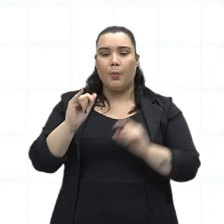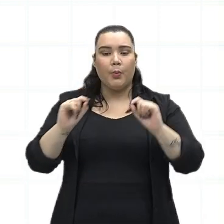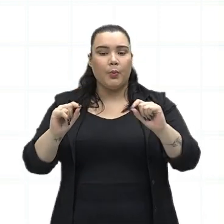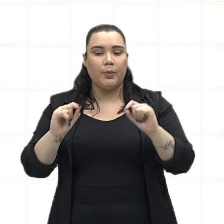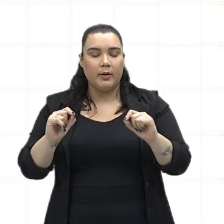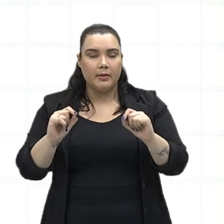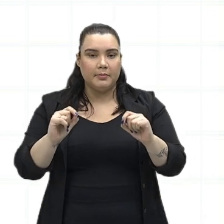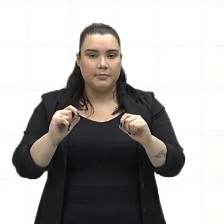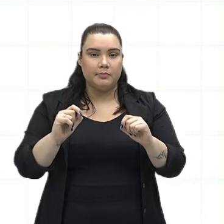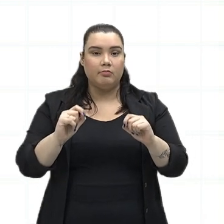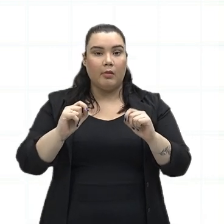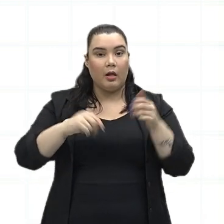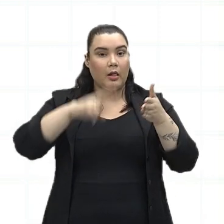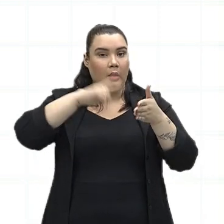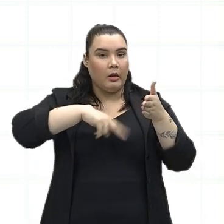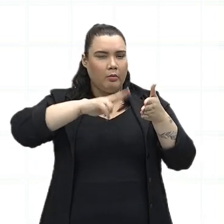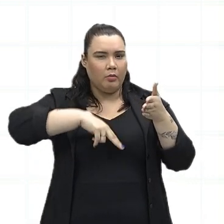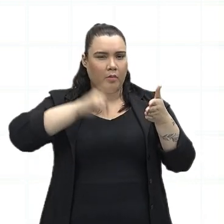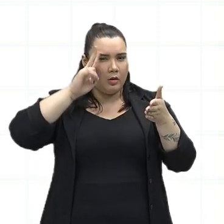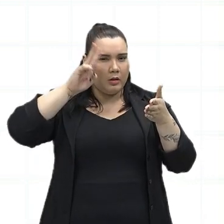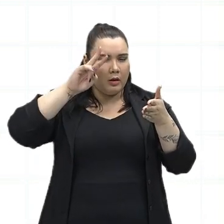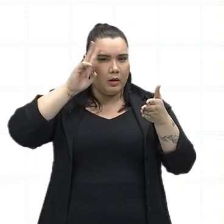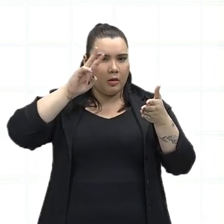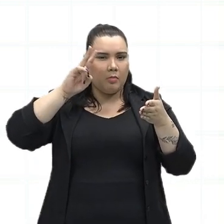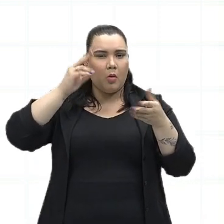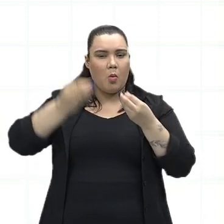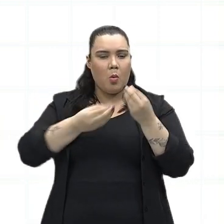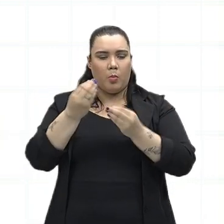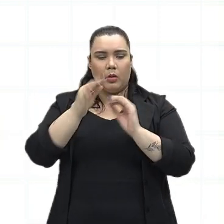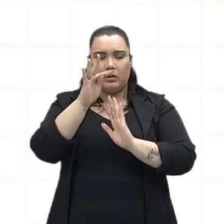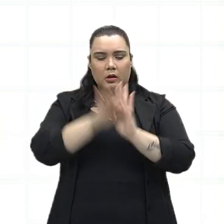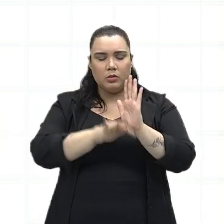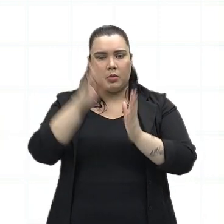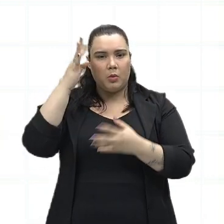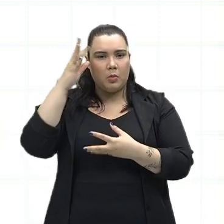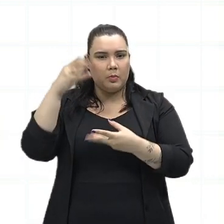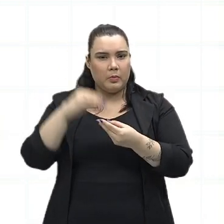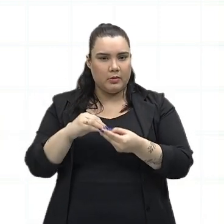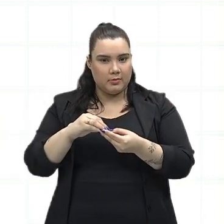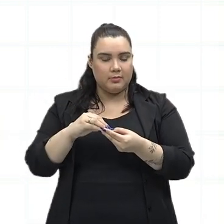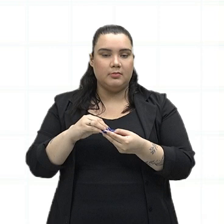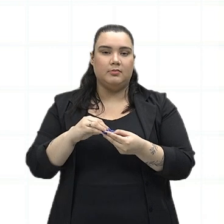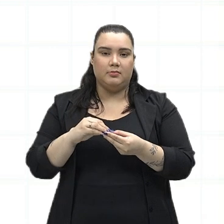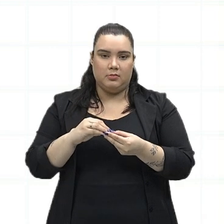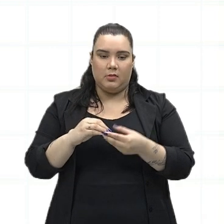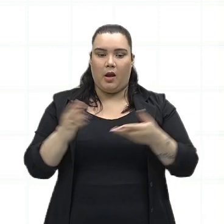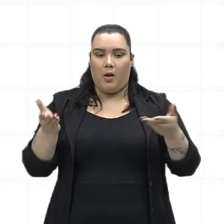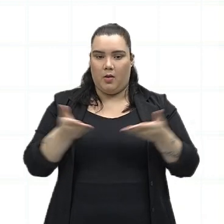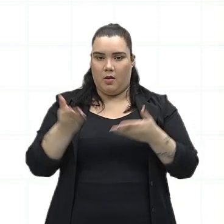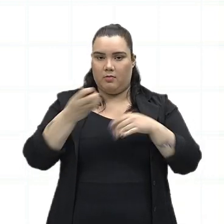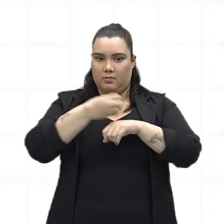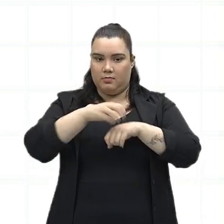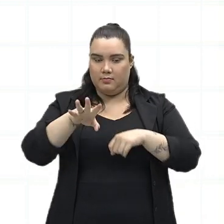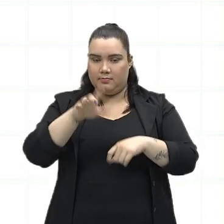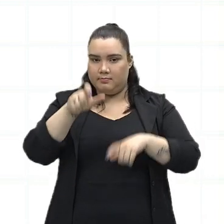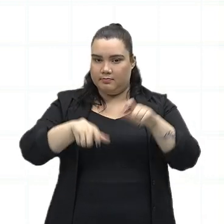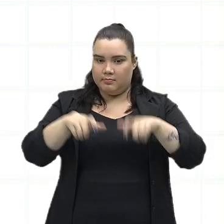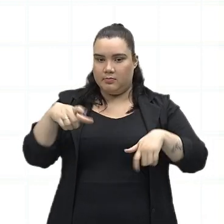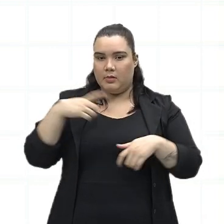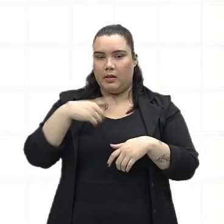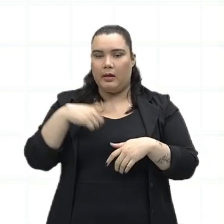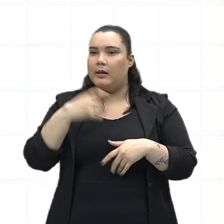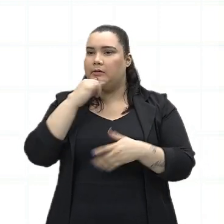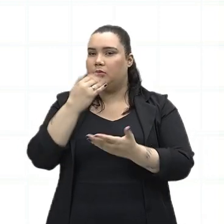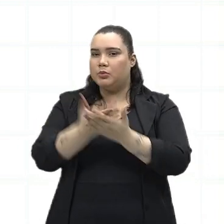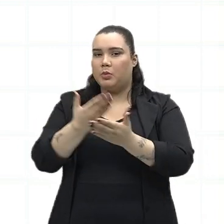relação à questão da leitura, da compreensão de textos, que é isso que vocês vão fazer quando vocês forem fazer o Enem,